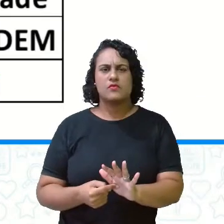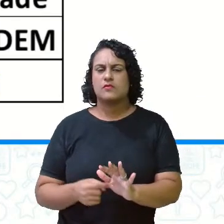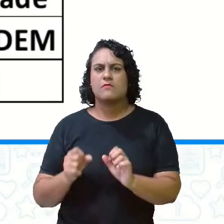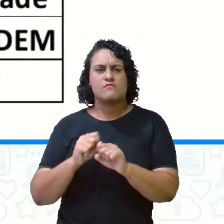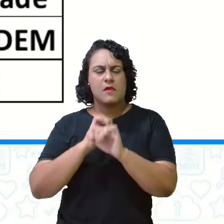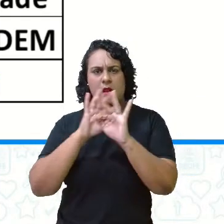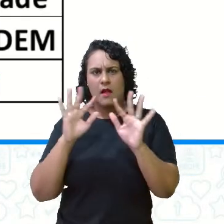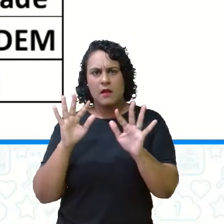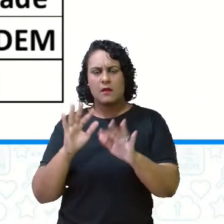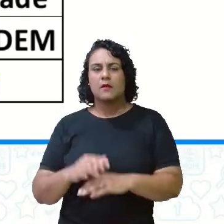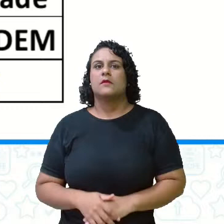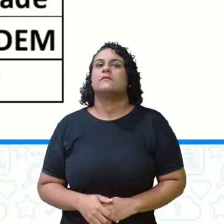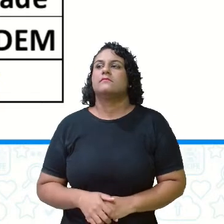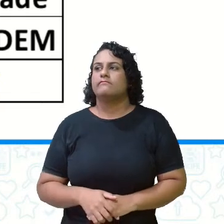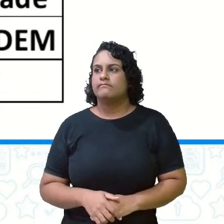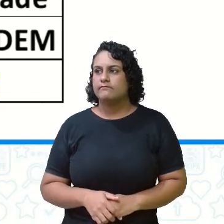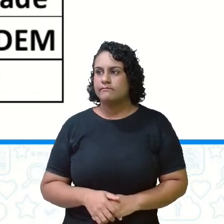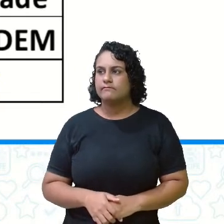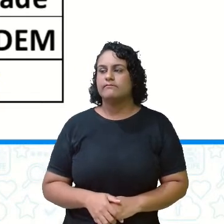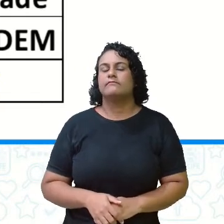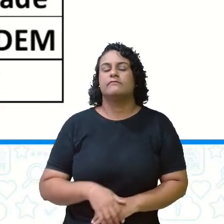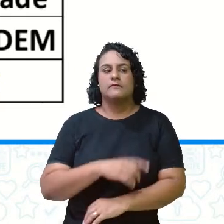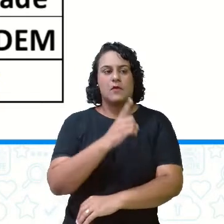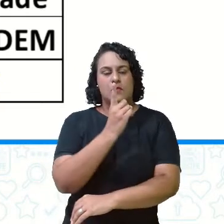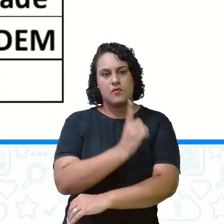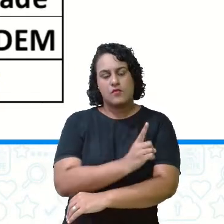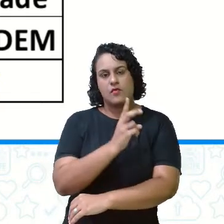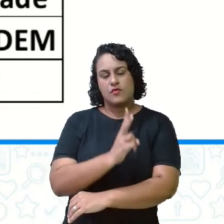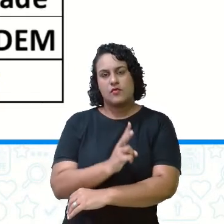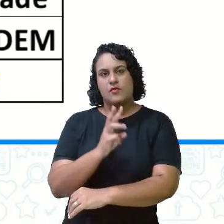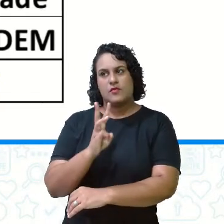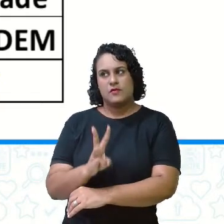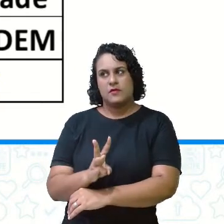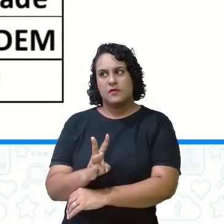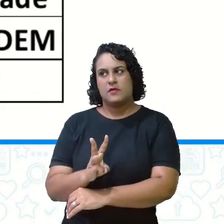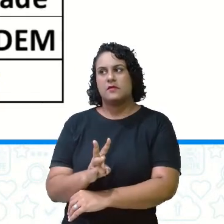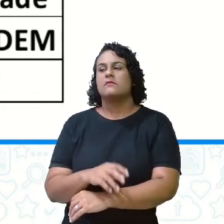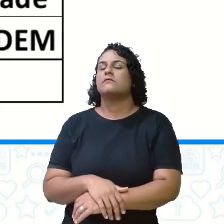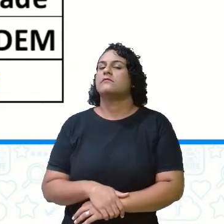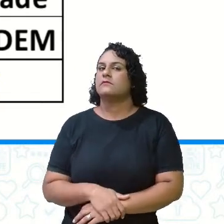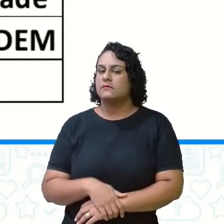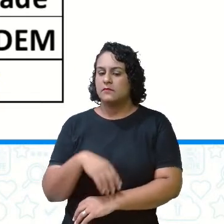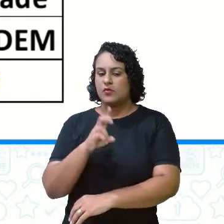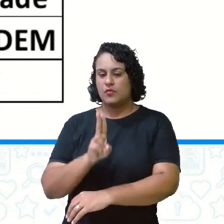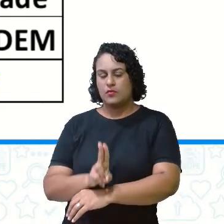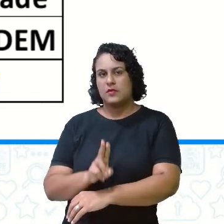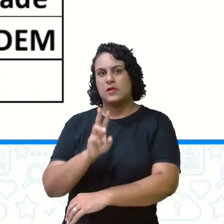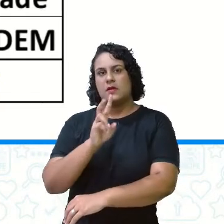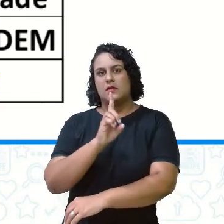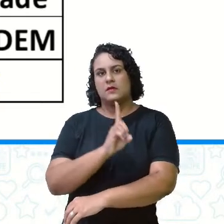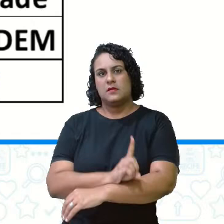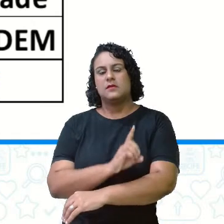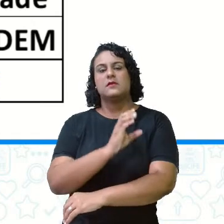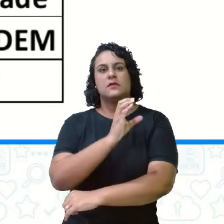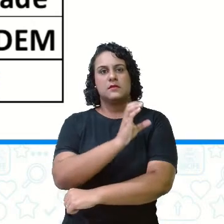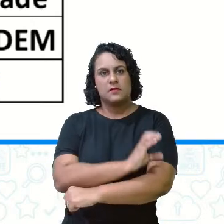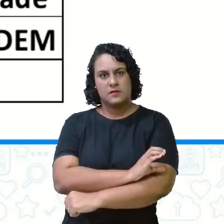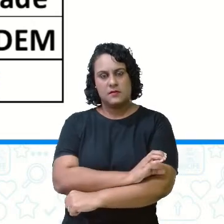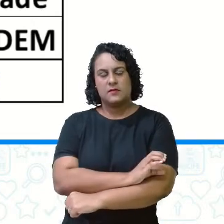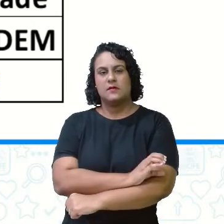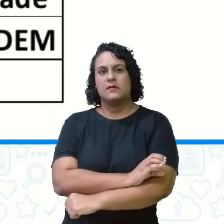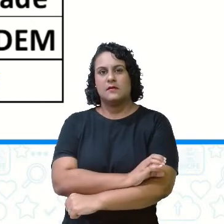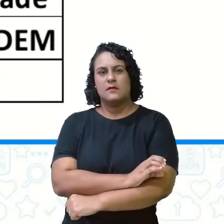classe, 3 ordens, ó. 1, 2, 3. Unidade, dezena e